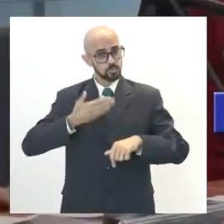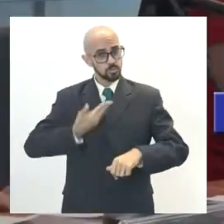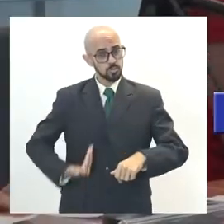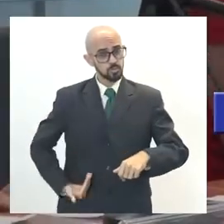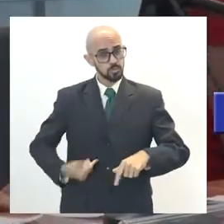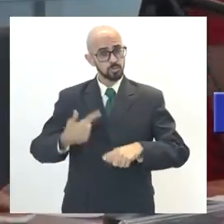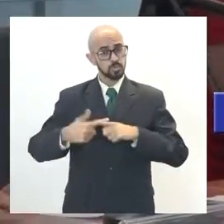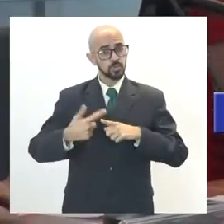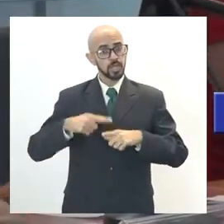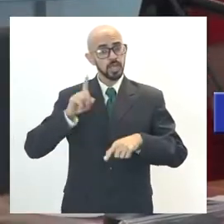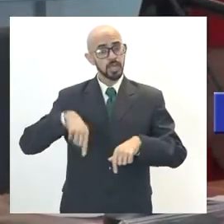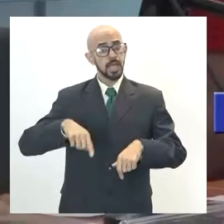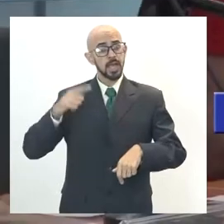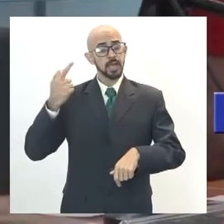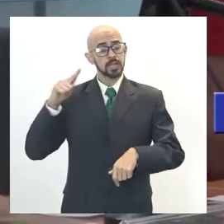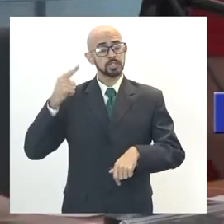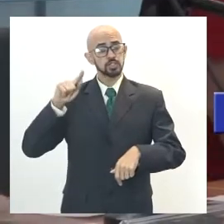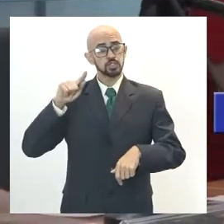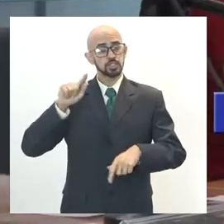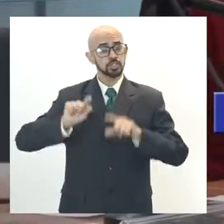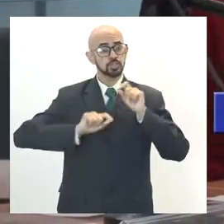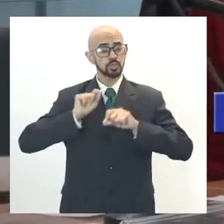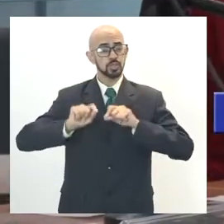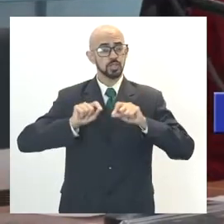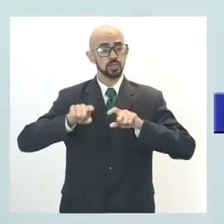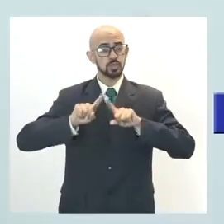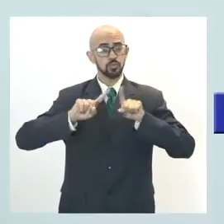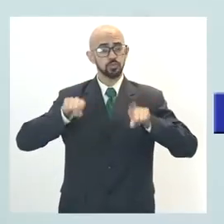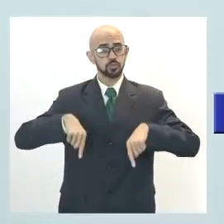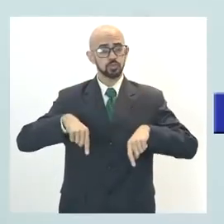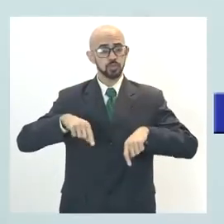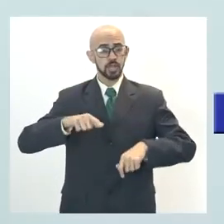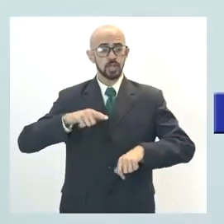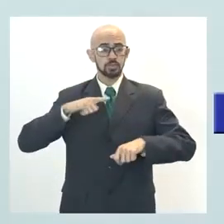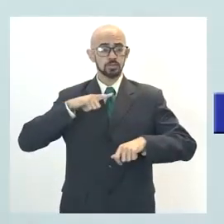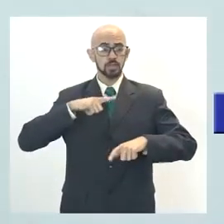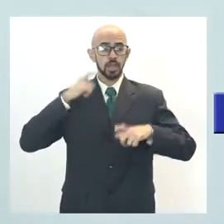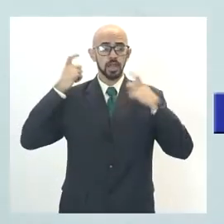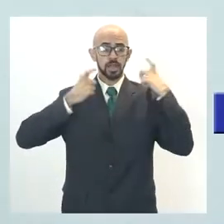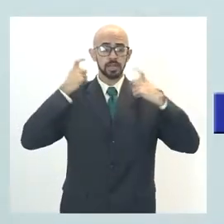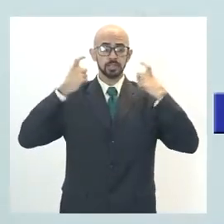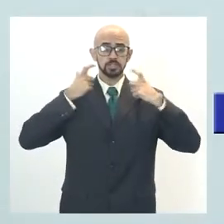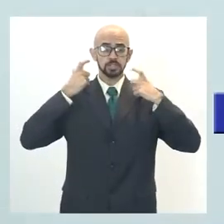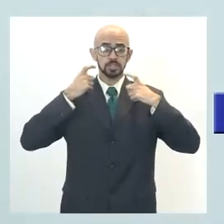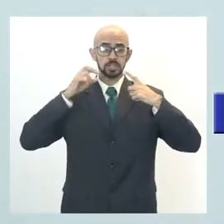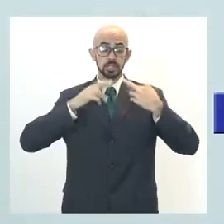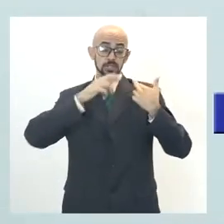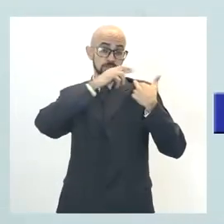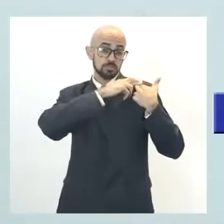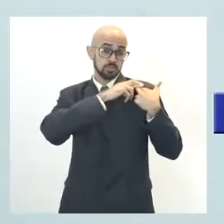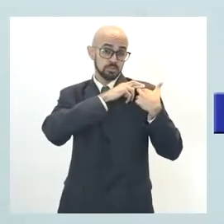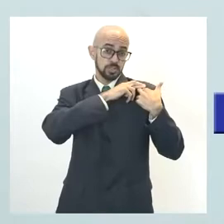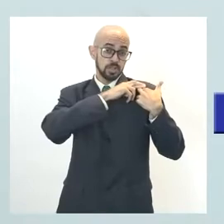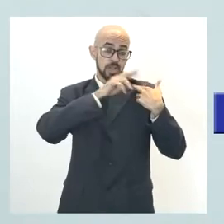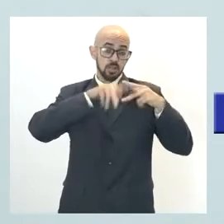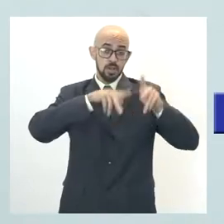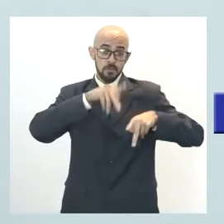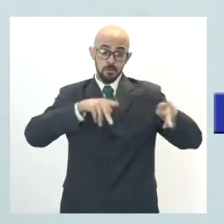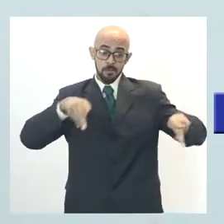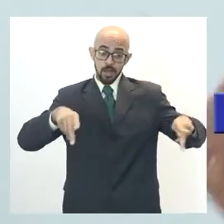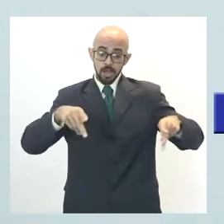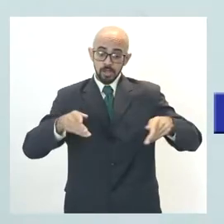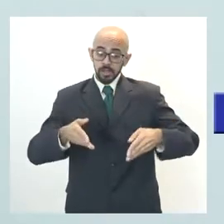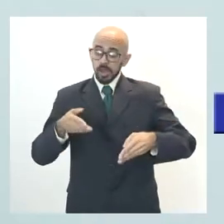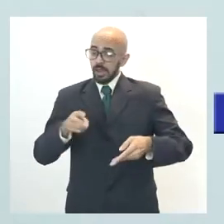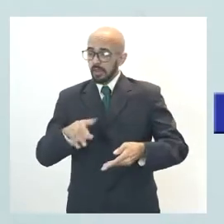pode garantir que o servidor tenha a preocupação EA responsabilidade com o a população a ser atendida